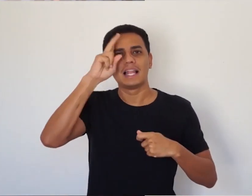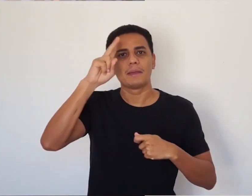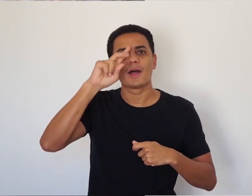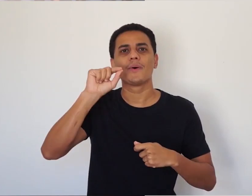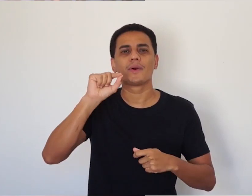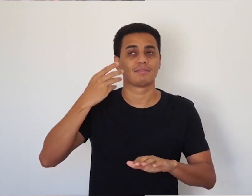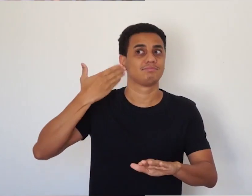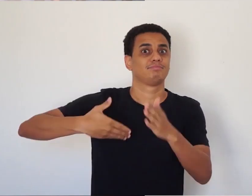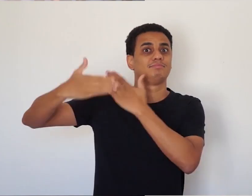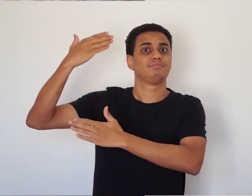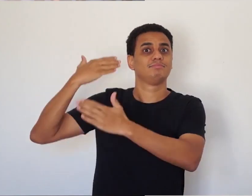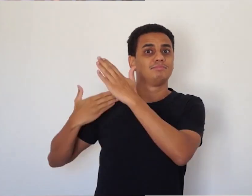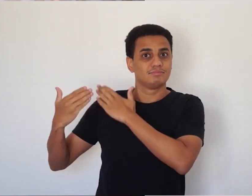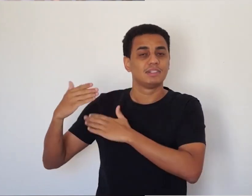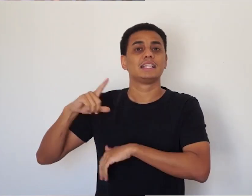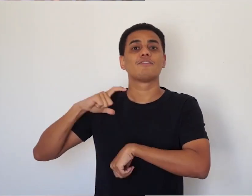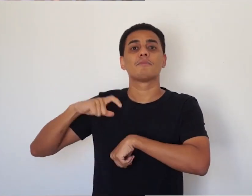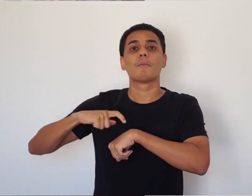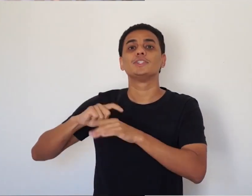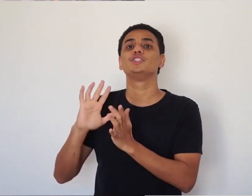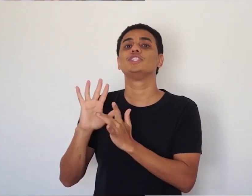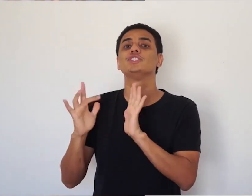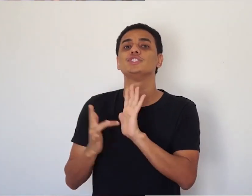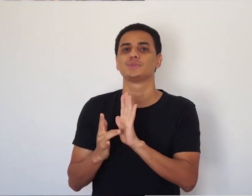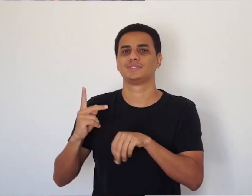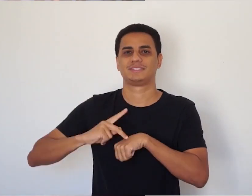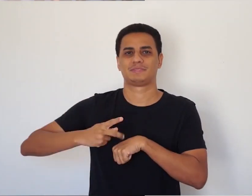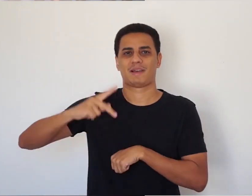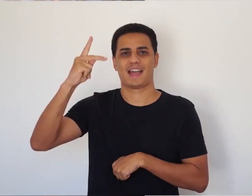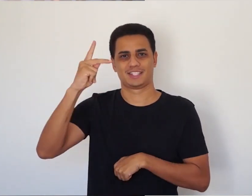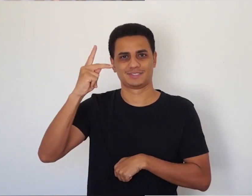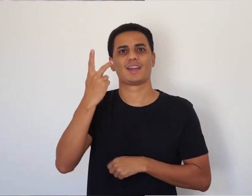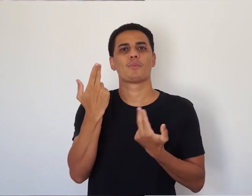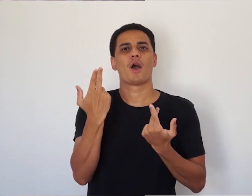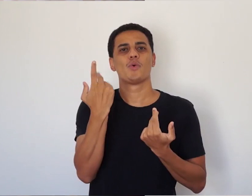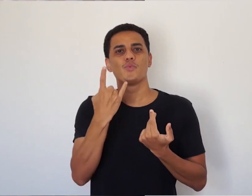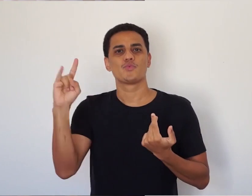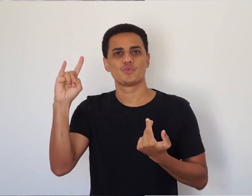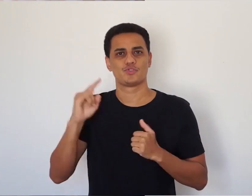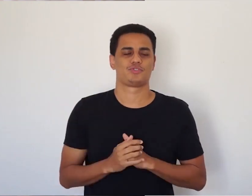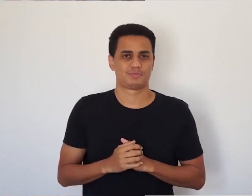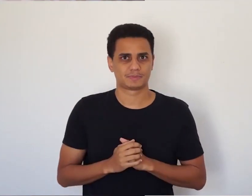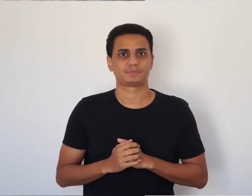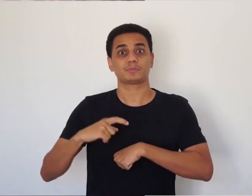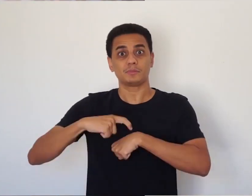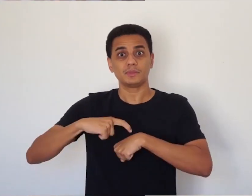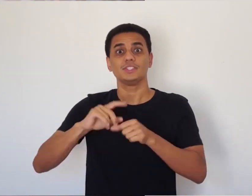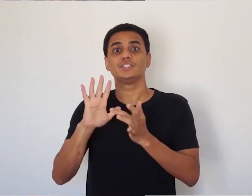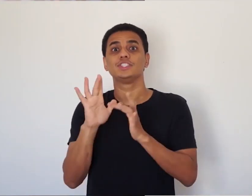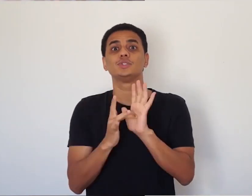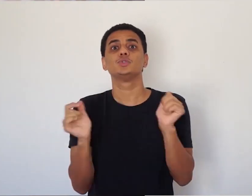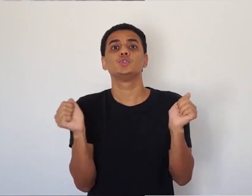Páscoa, que foi um momento tão singular de Jesus com os seus discípulos. E esse tempo de Jesus com